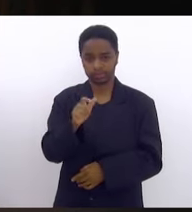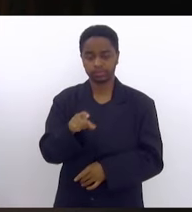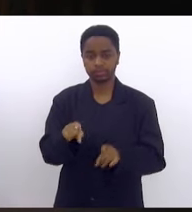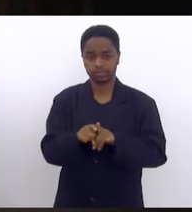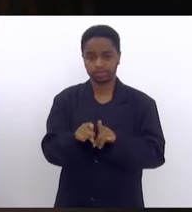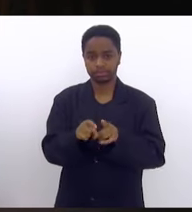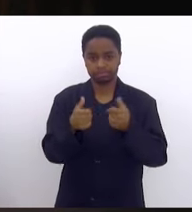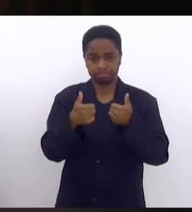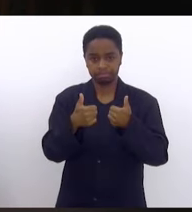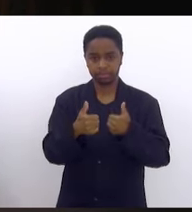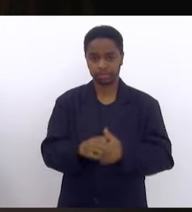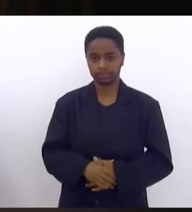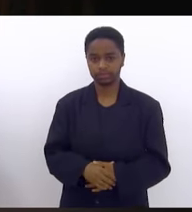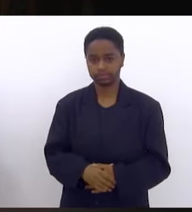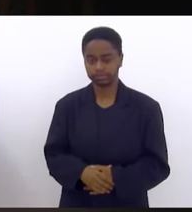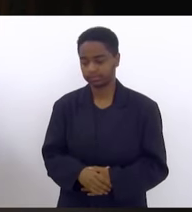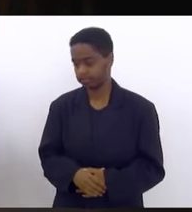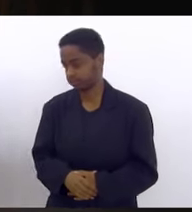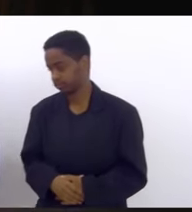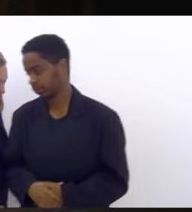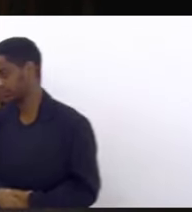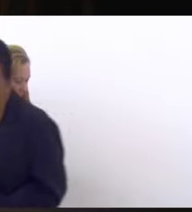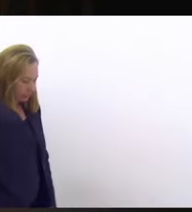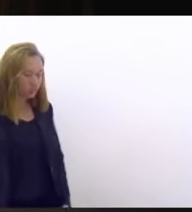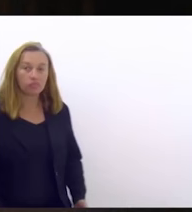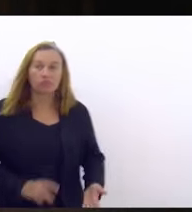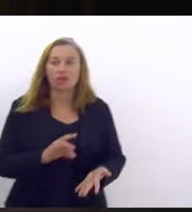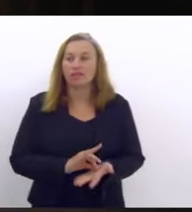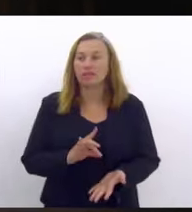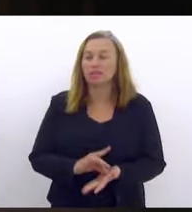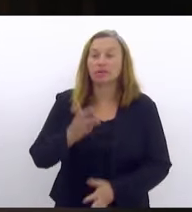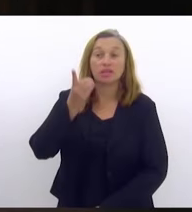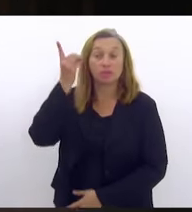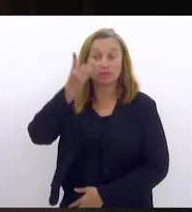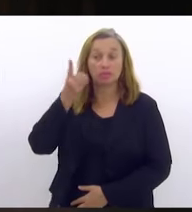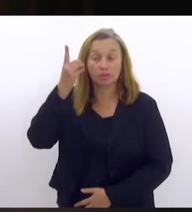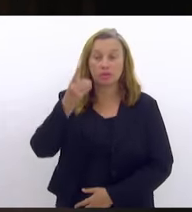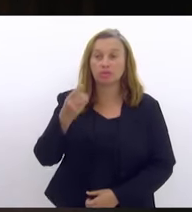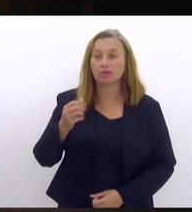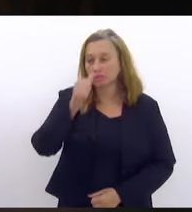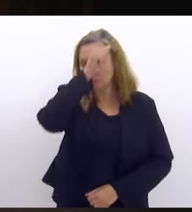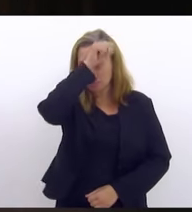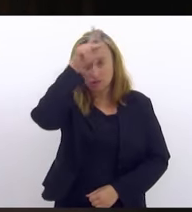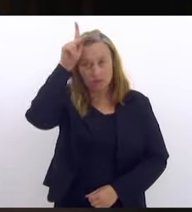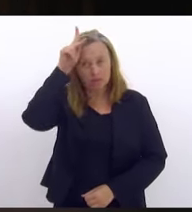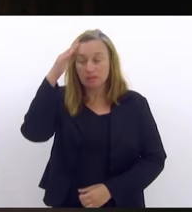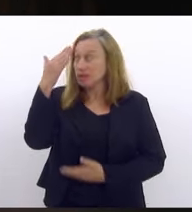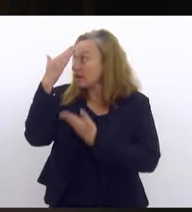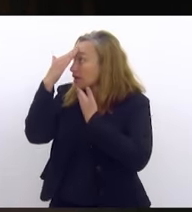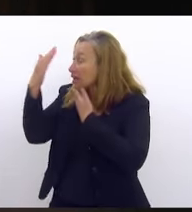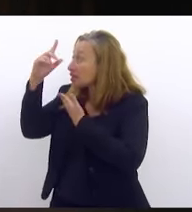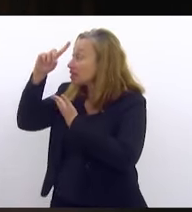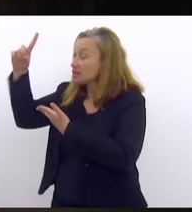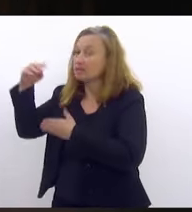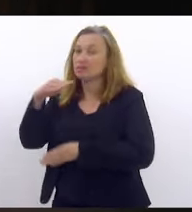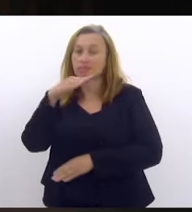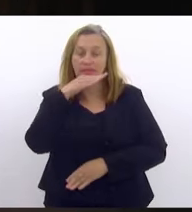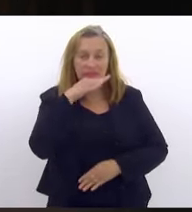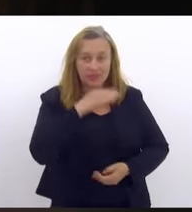bem, ele realmente é o deputado municipal, e graças a Deus, de